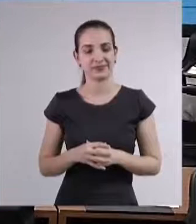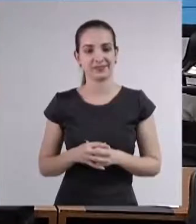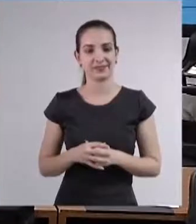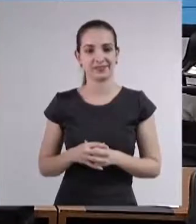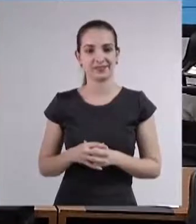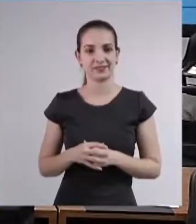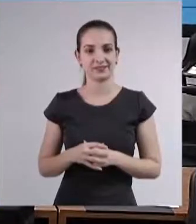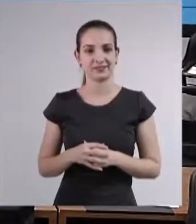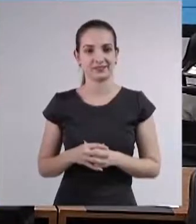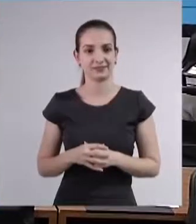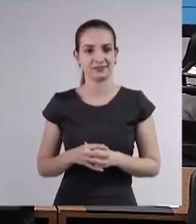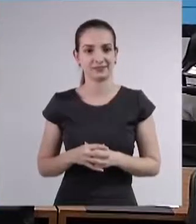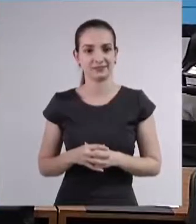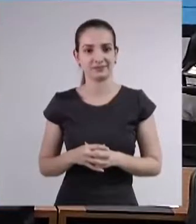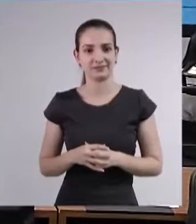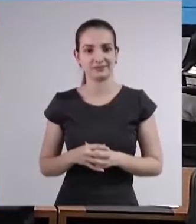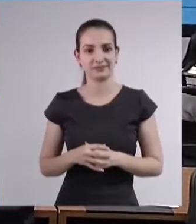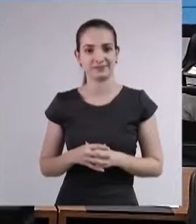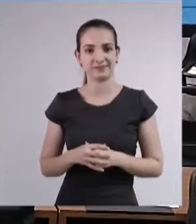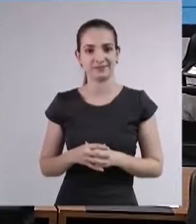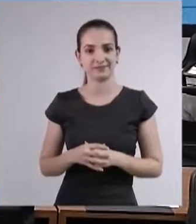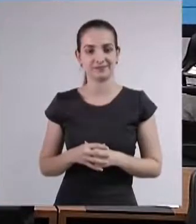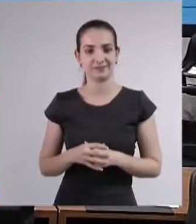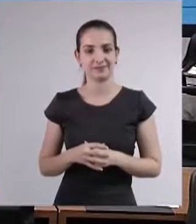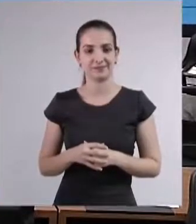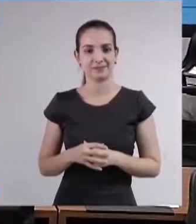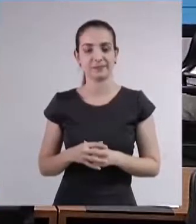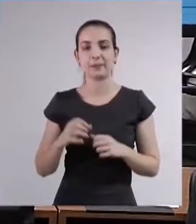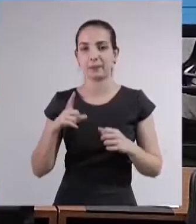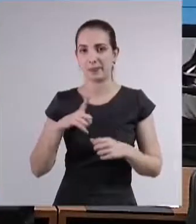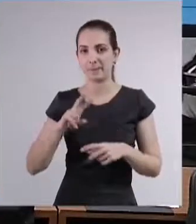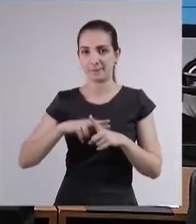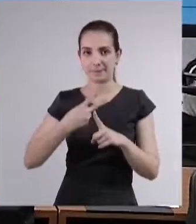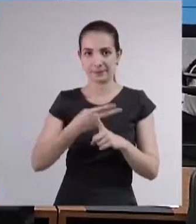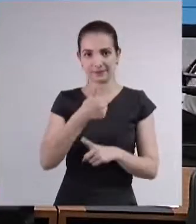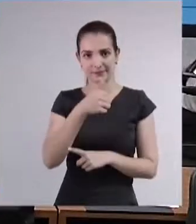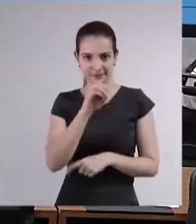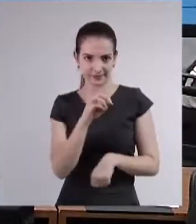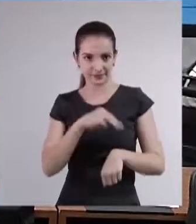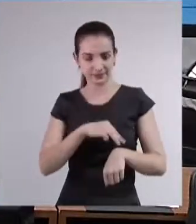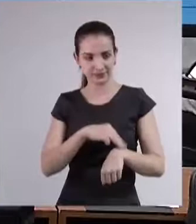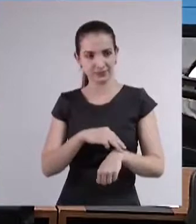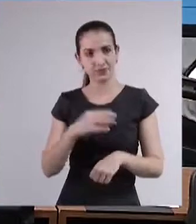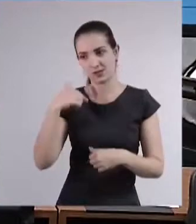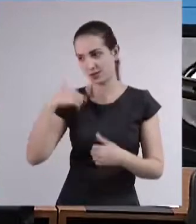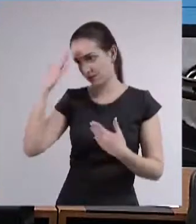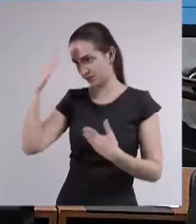Vossa Excelência pode mais 10 minutos. Eu agradeço, para o seu pronunciamento. Deputado Paulo Silva, para eu poder concluir aqui meu